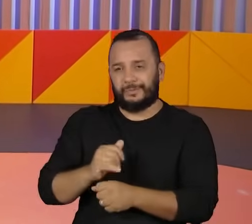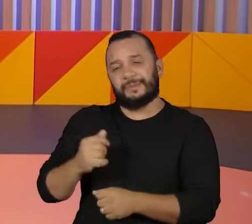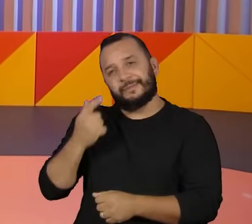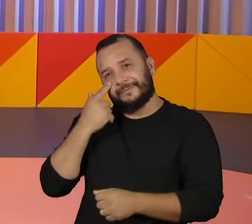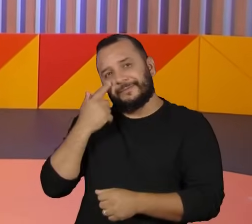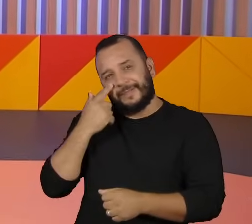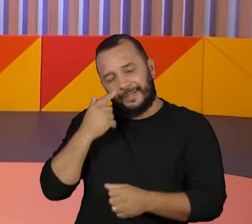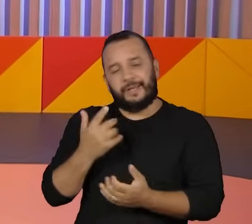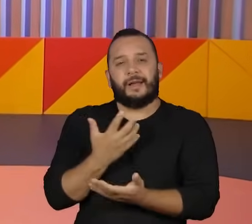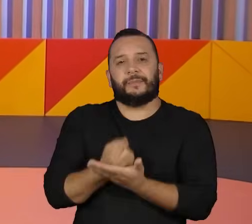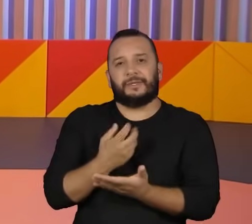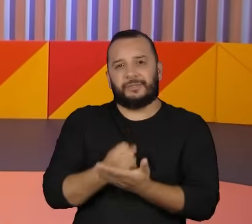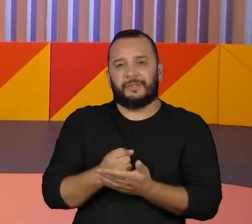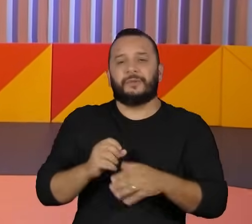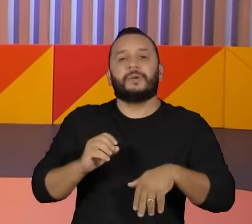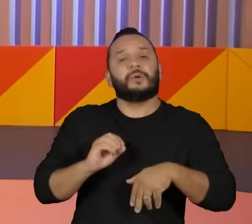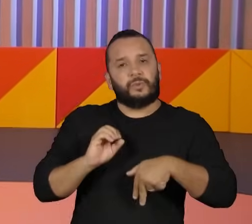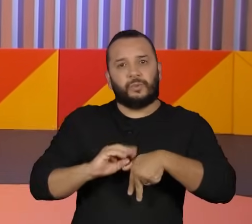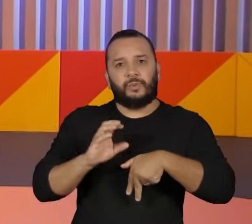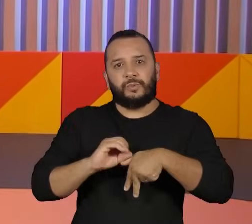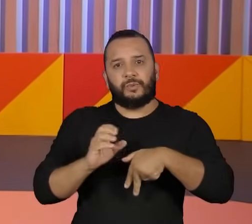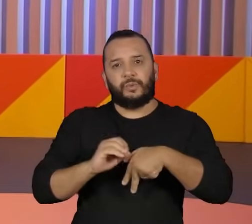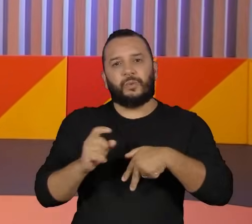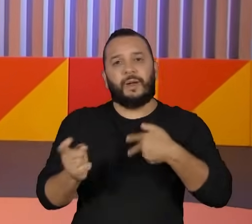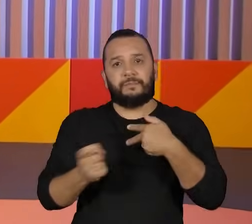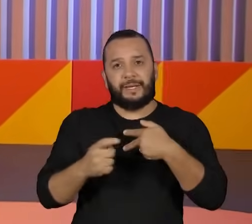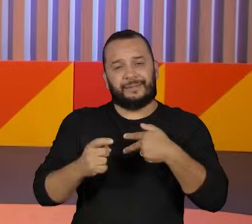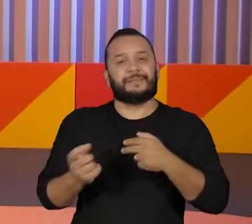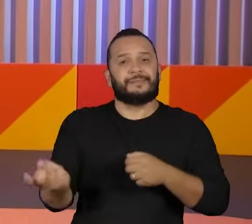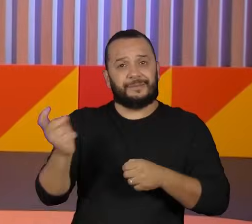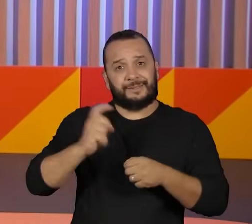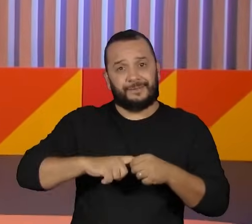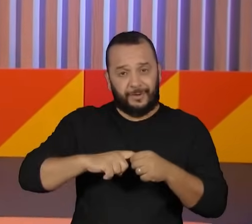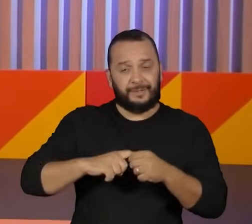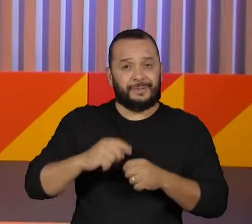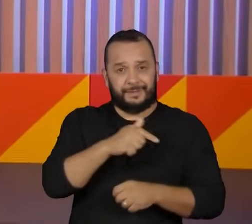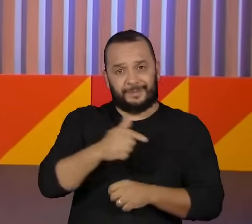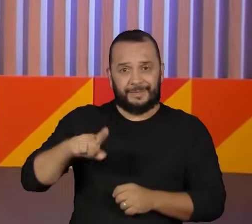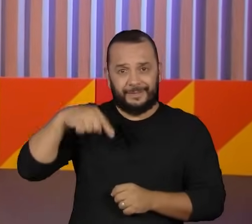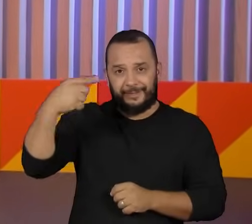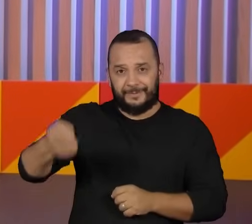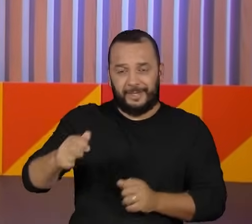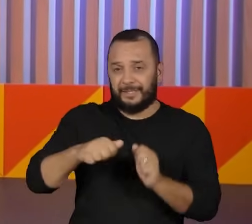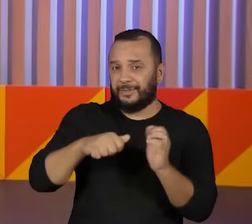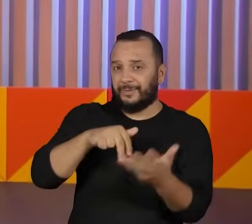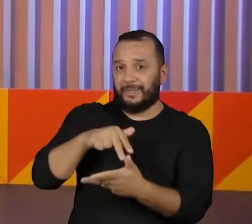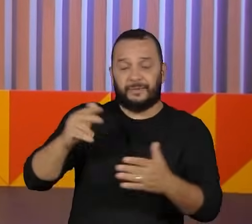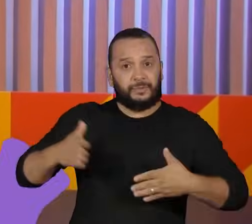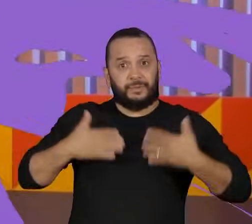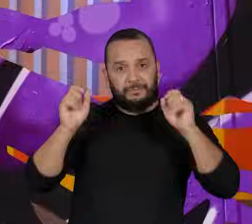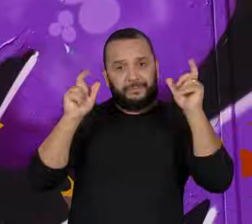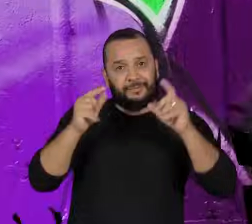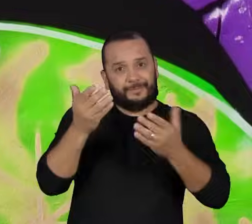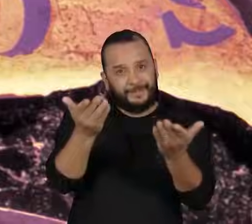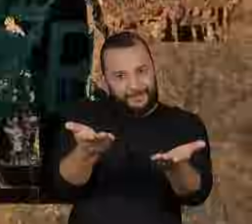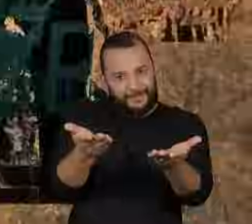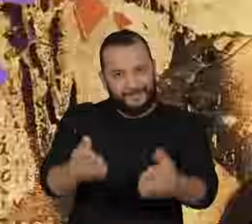o aplicativo Cultura Play. A gente volta semana que vem, sempre com um programa surpreendente para você.